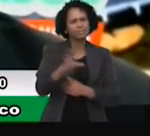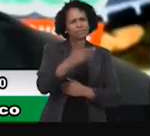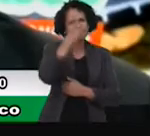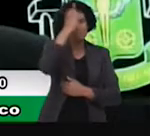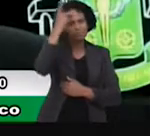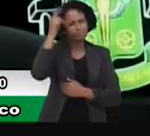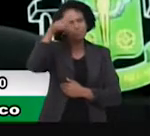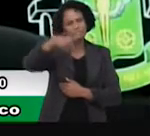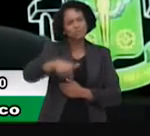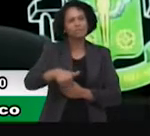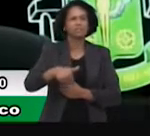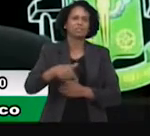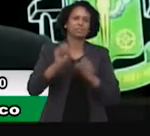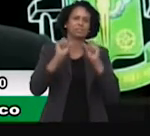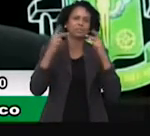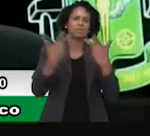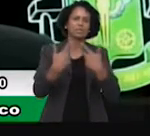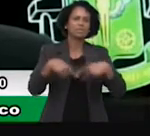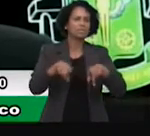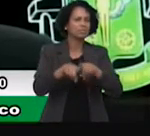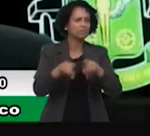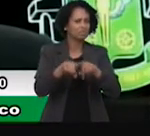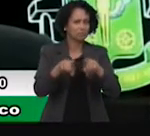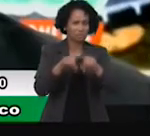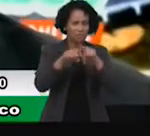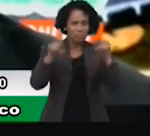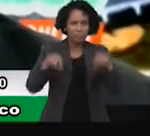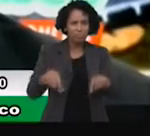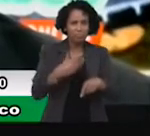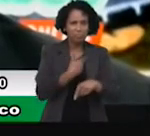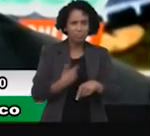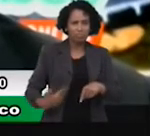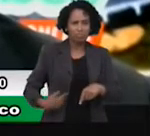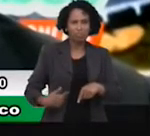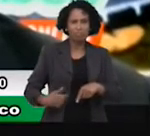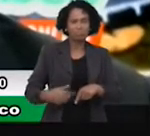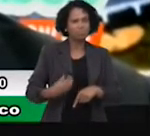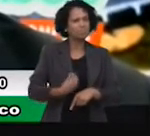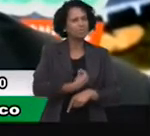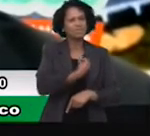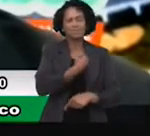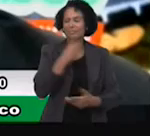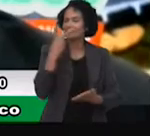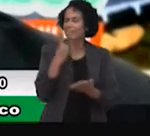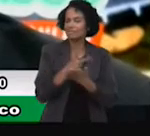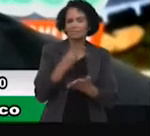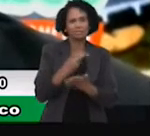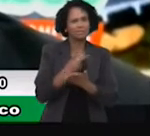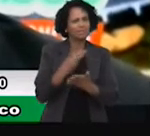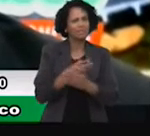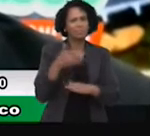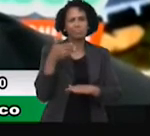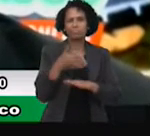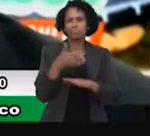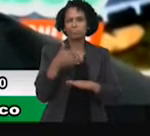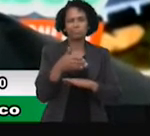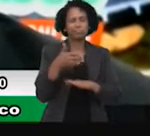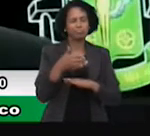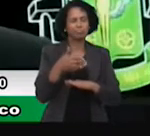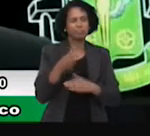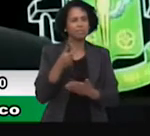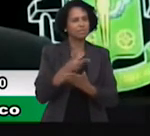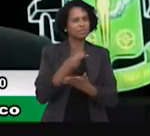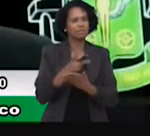que sempre aqui estiveram presentes, dedicando, ajudando, também orientando, mostrando que nós